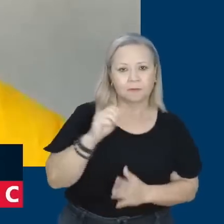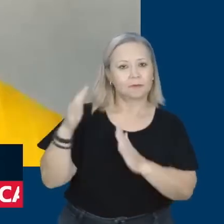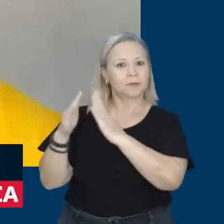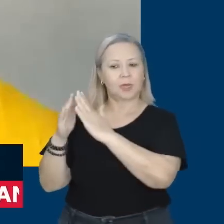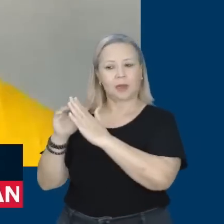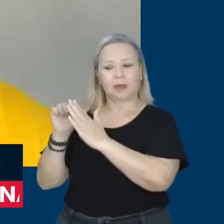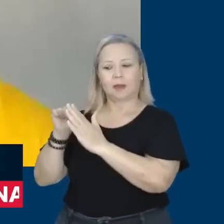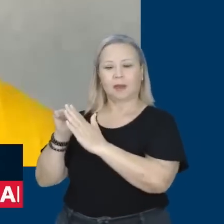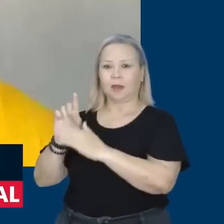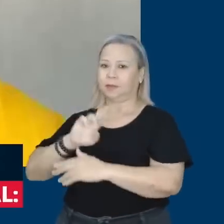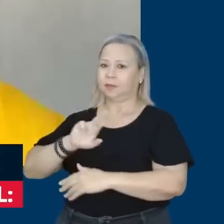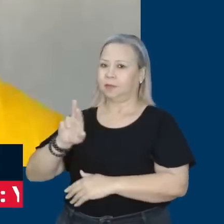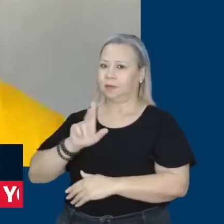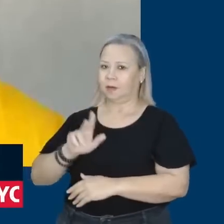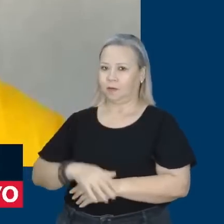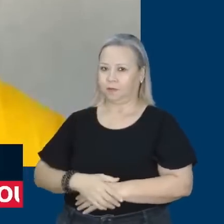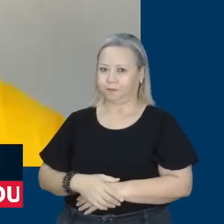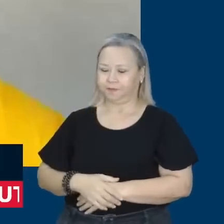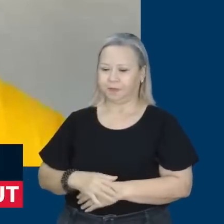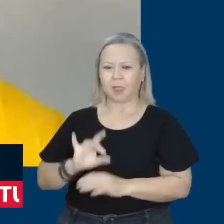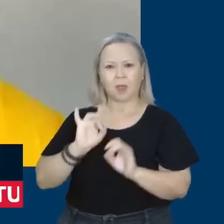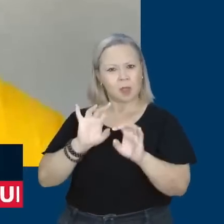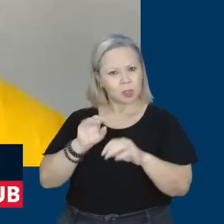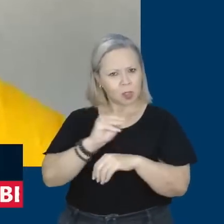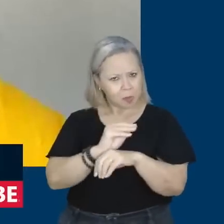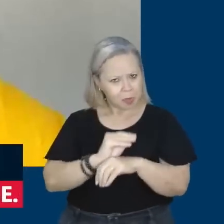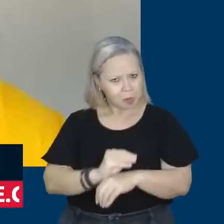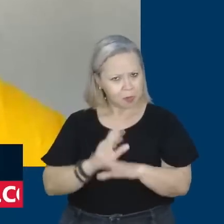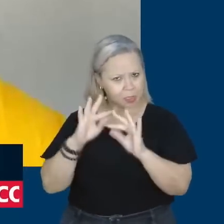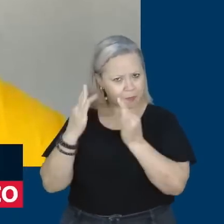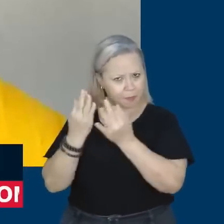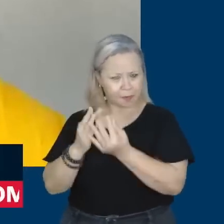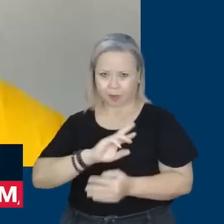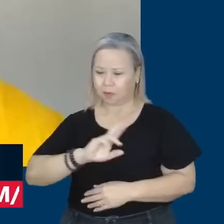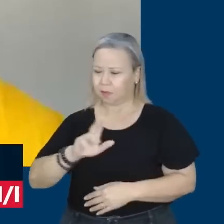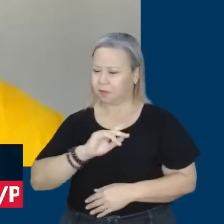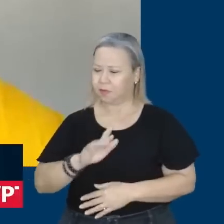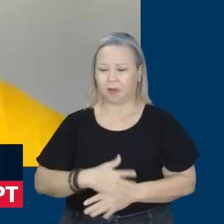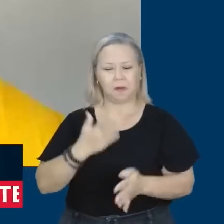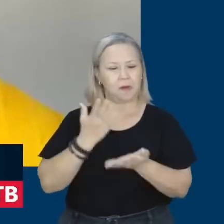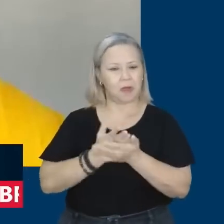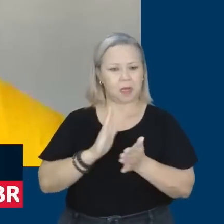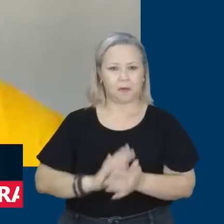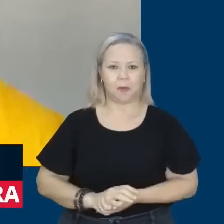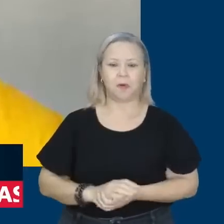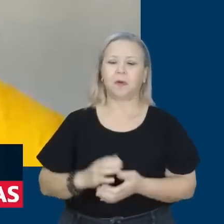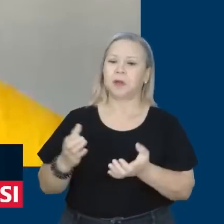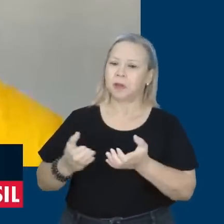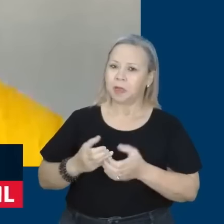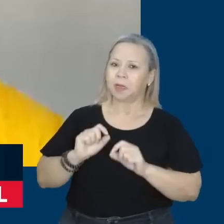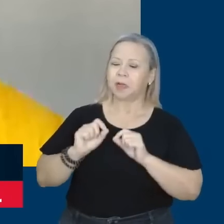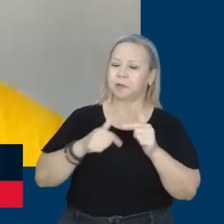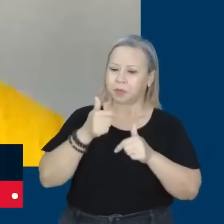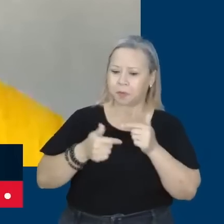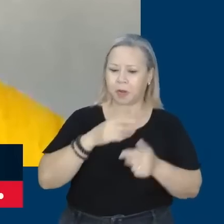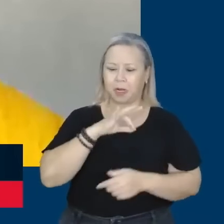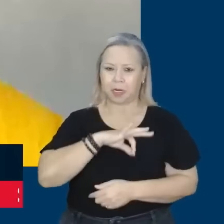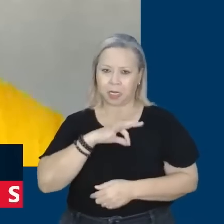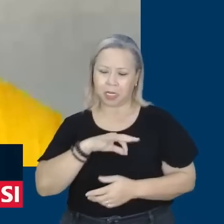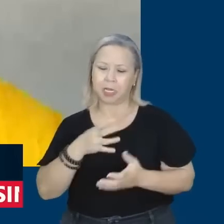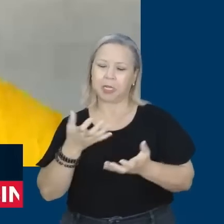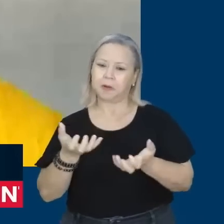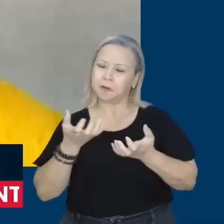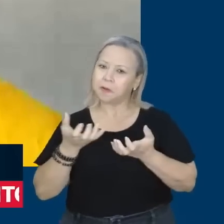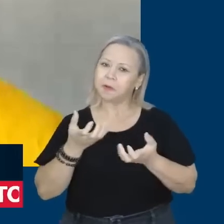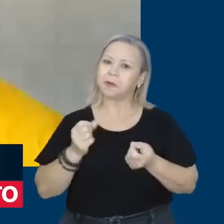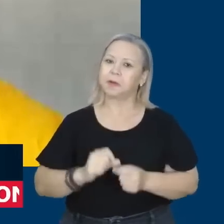para poder ter o cuidado com a família, isso já ficou, né, para trás. A gente quer ter emprego, trabalho, renda, queremos ter trabalho,